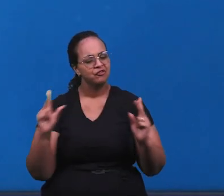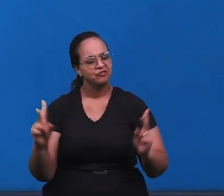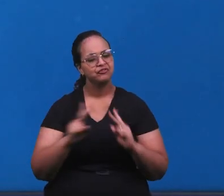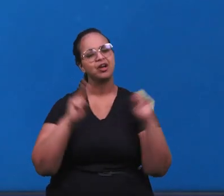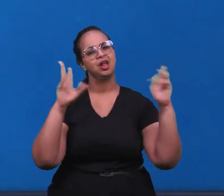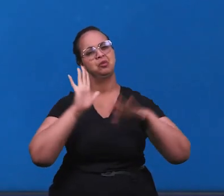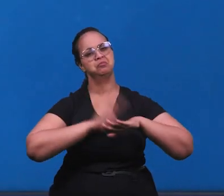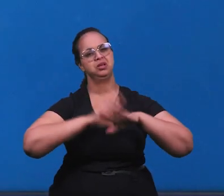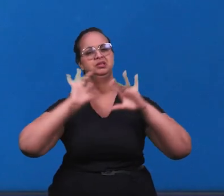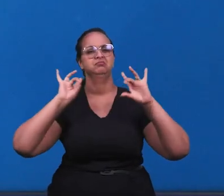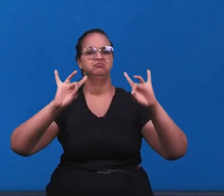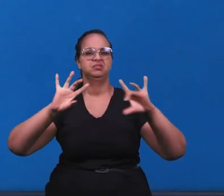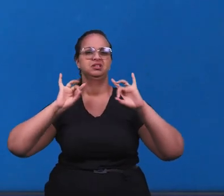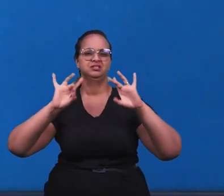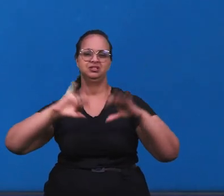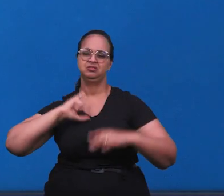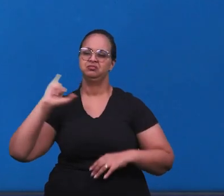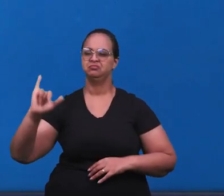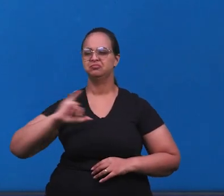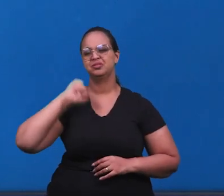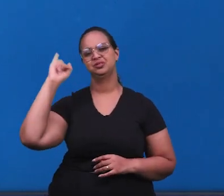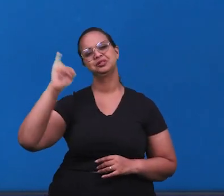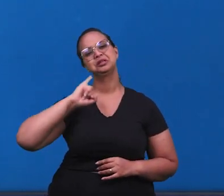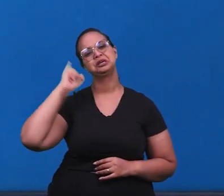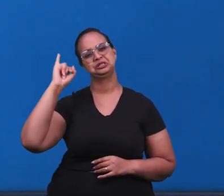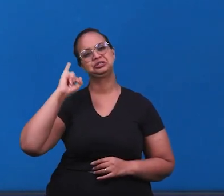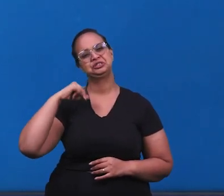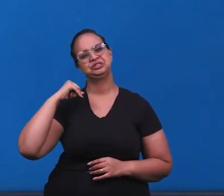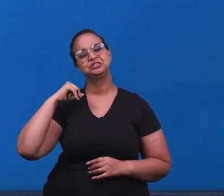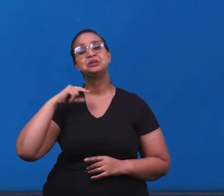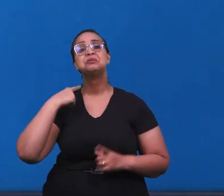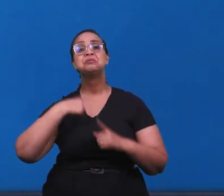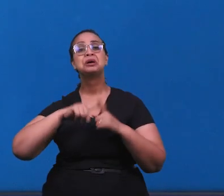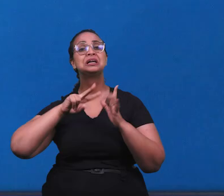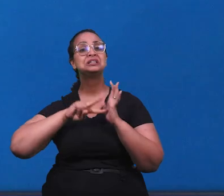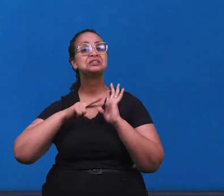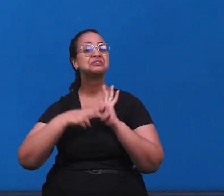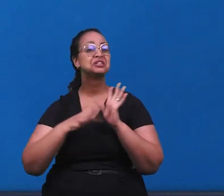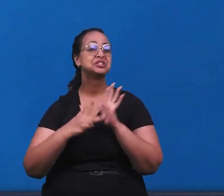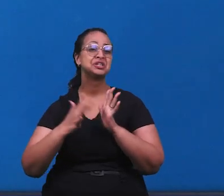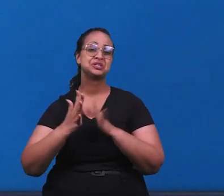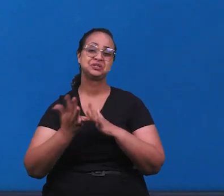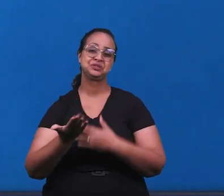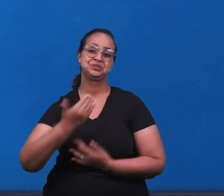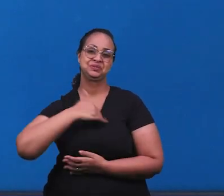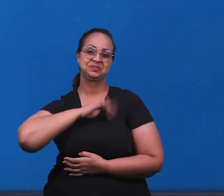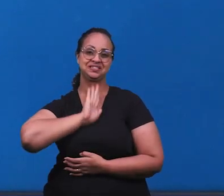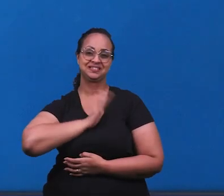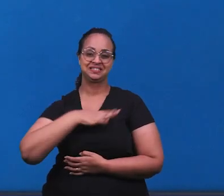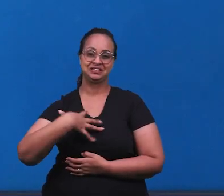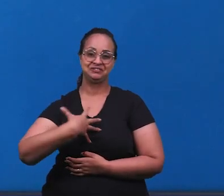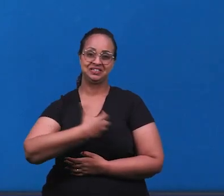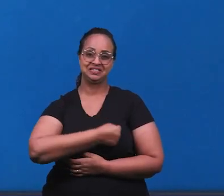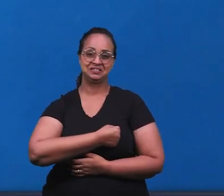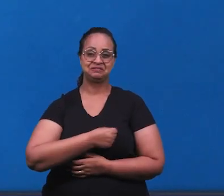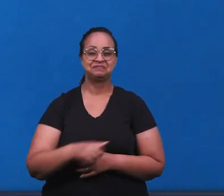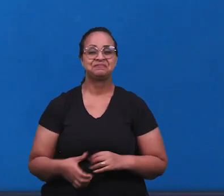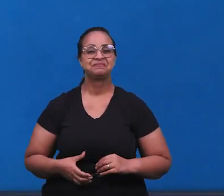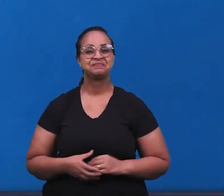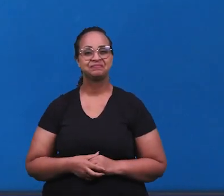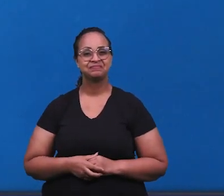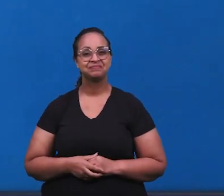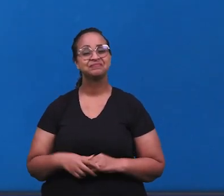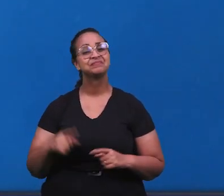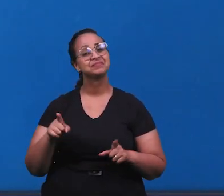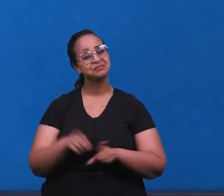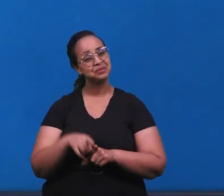isso mesmo. A nossa pérola é muito importante, ela é valiosa para nós, porque é o Senhor Jesus, o nosso Salvador. Muito bem colocado na sua